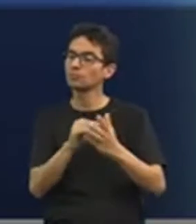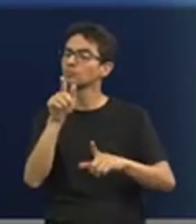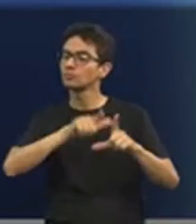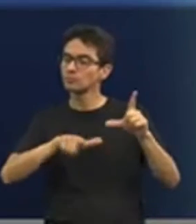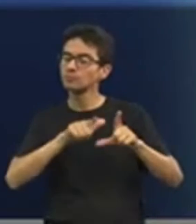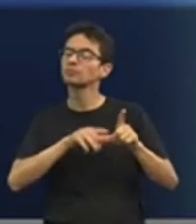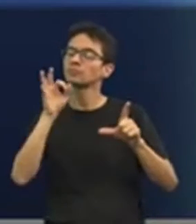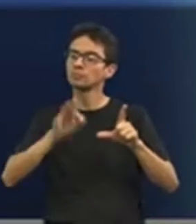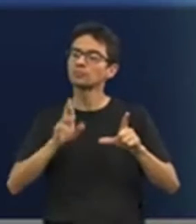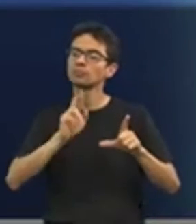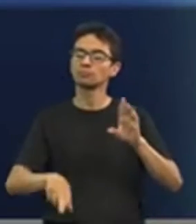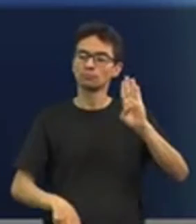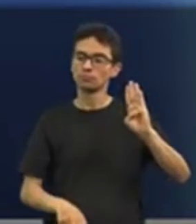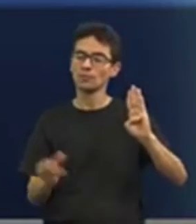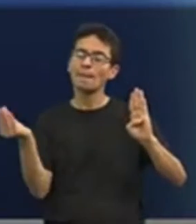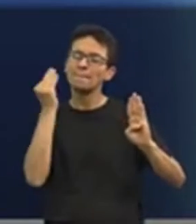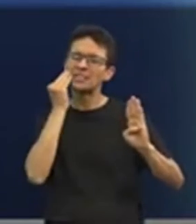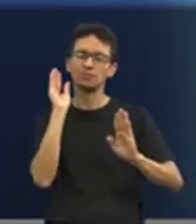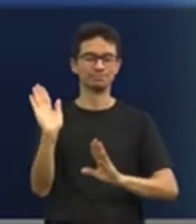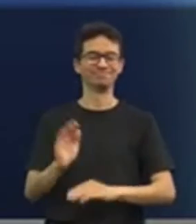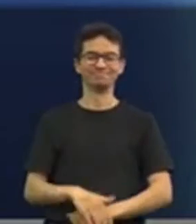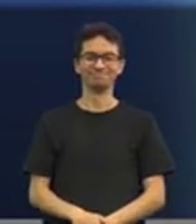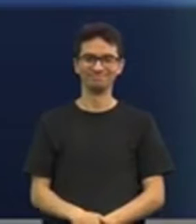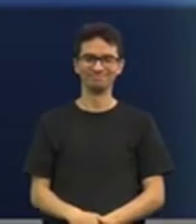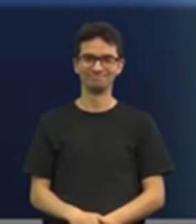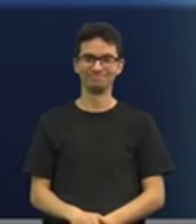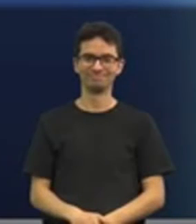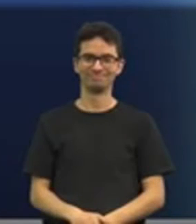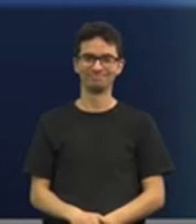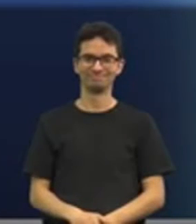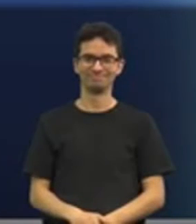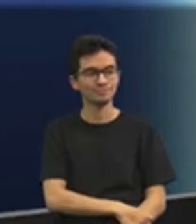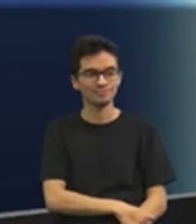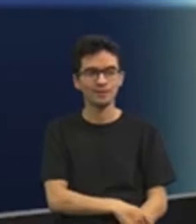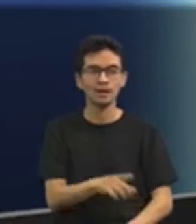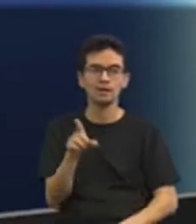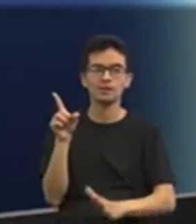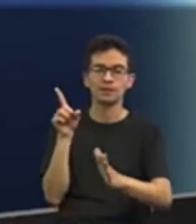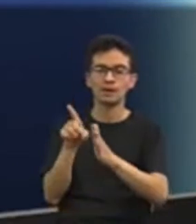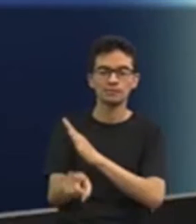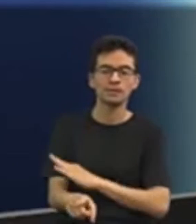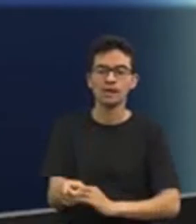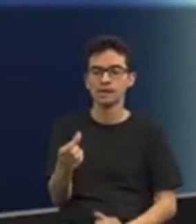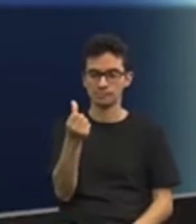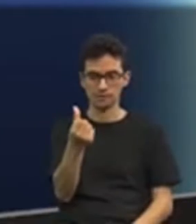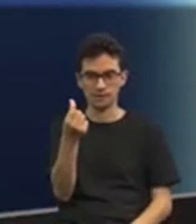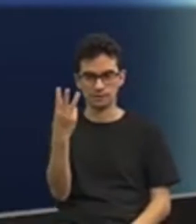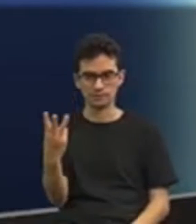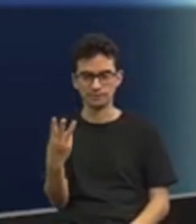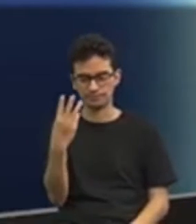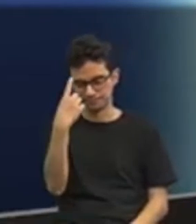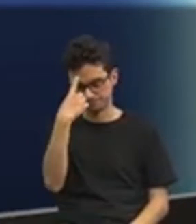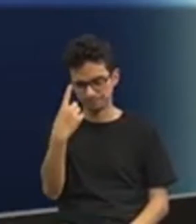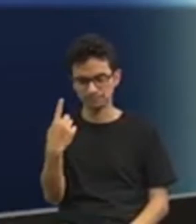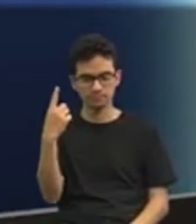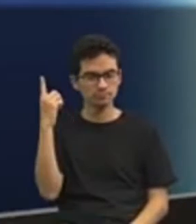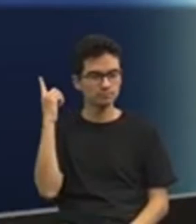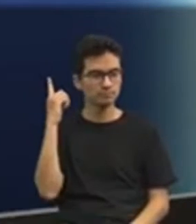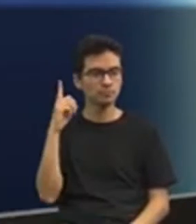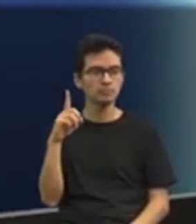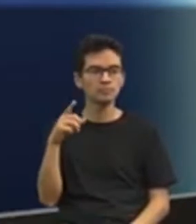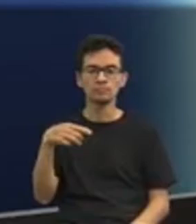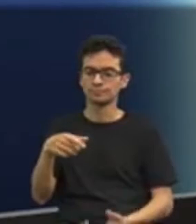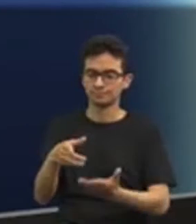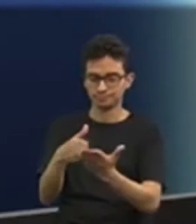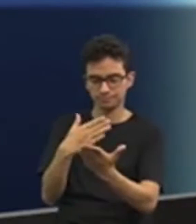ter colocado aí a resposta medi beijou questão número 63 nós temos aí a orelha do